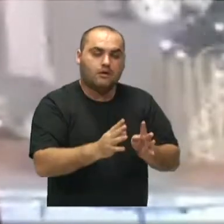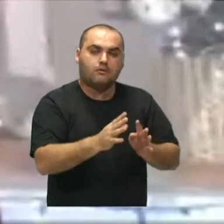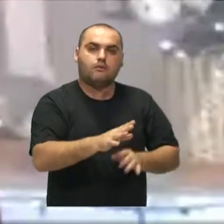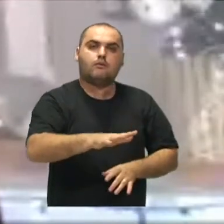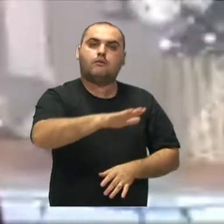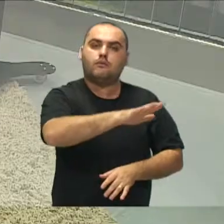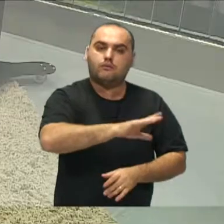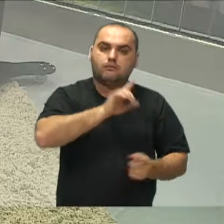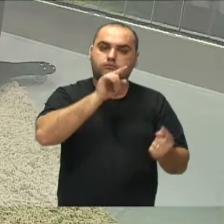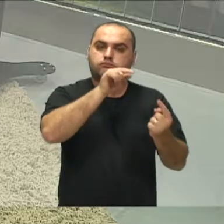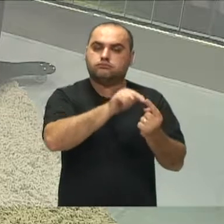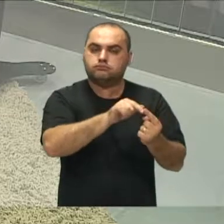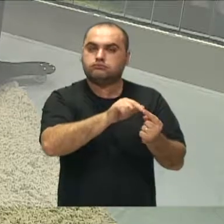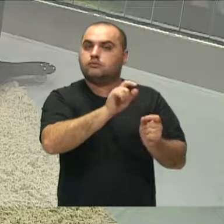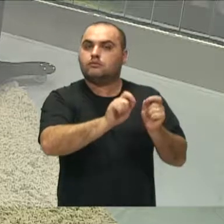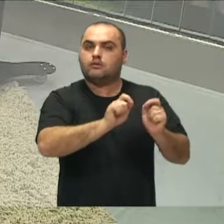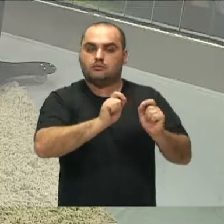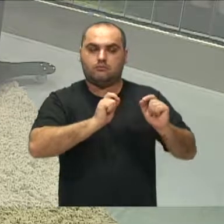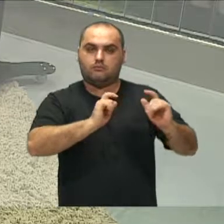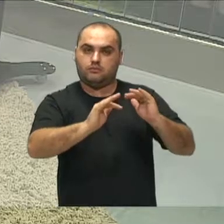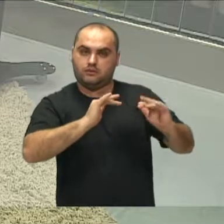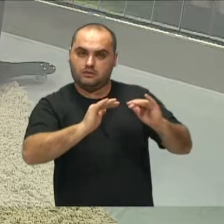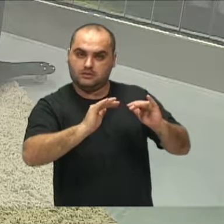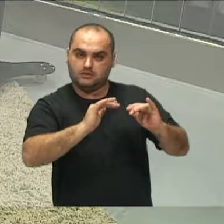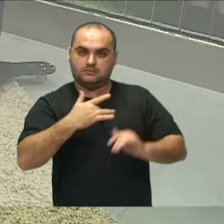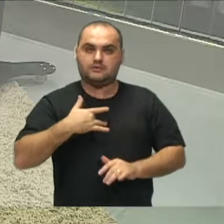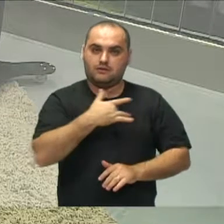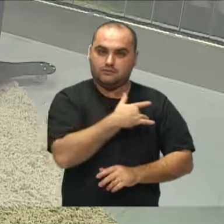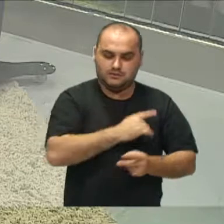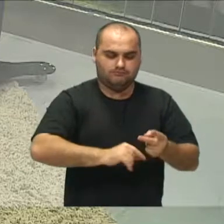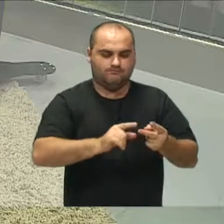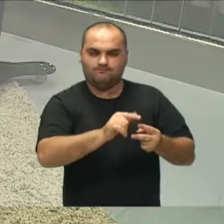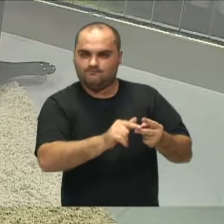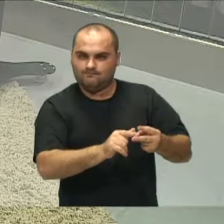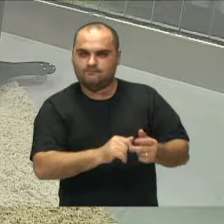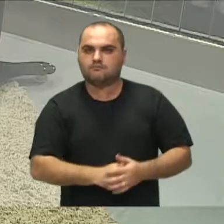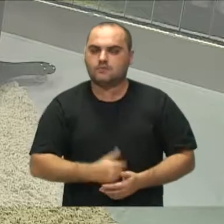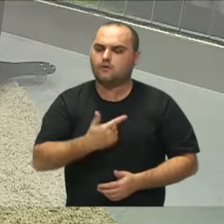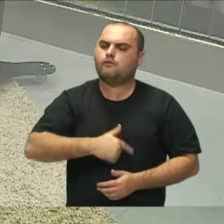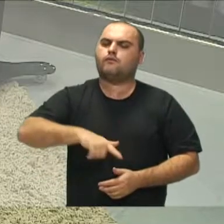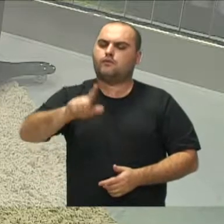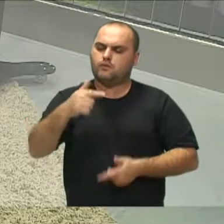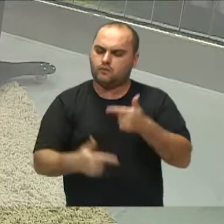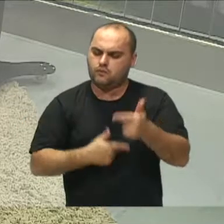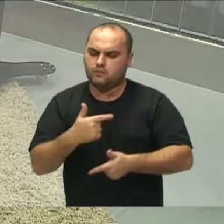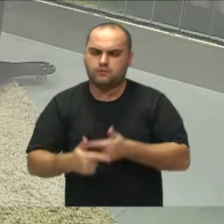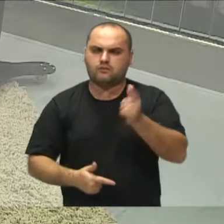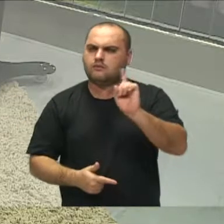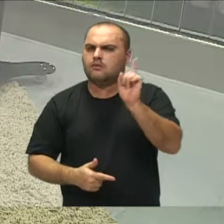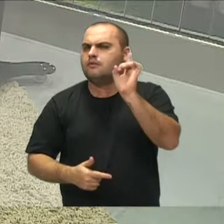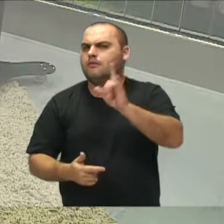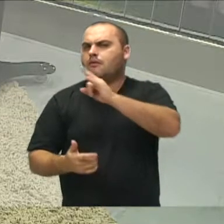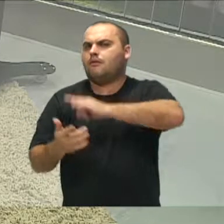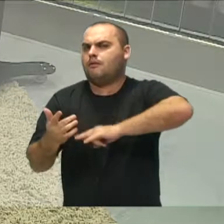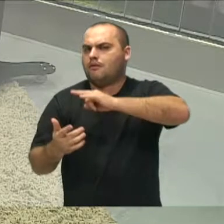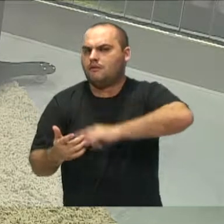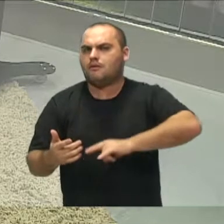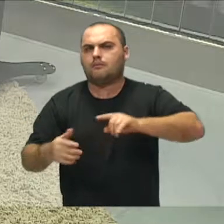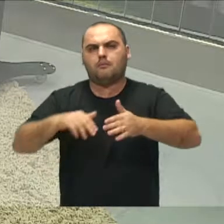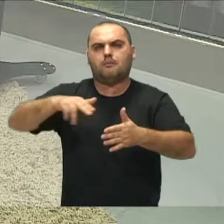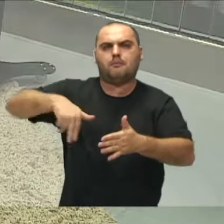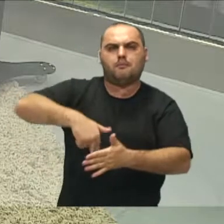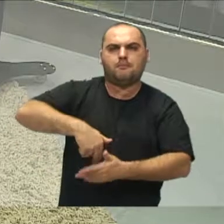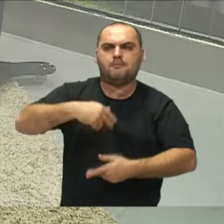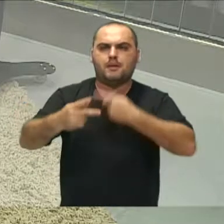algumas metas, né, que era mobilidade e saúde, e fiz acontecer lá não só com requerimento, não só com o uso da tribuna,